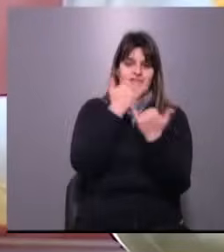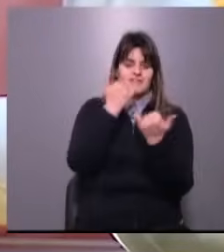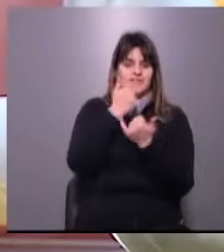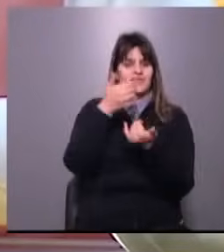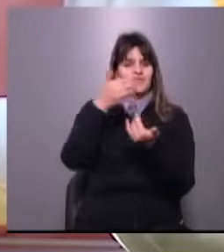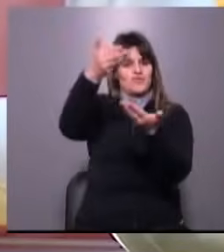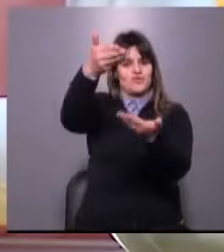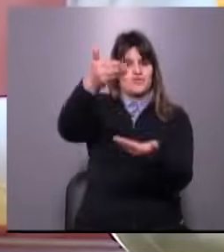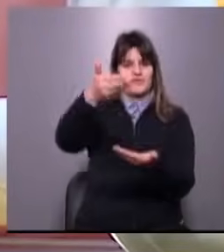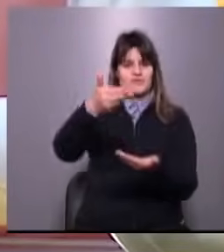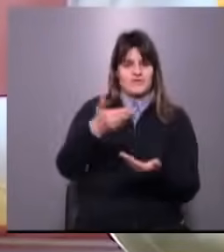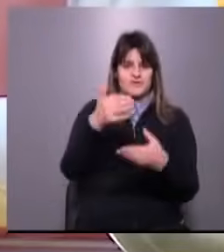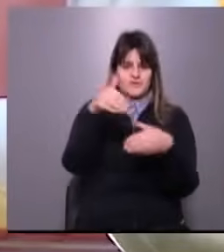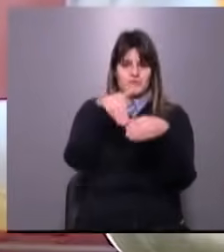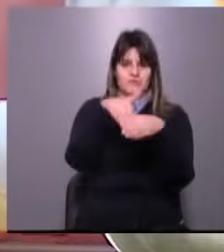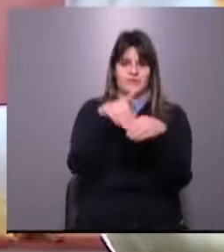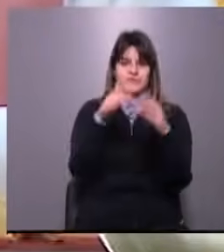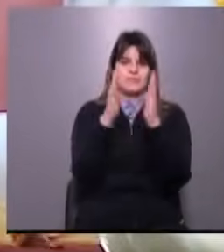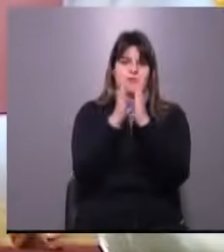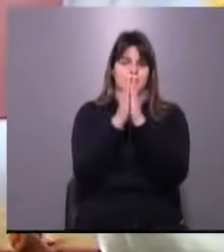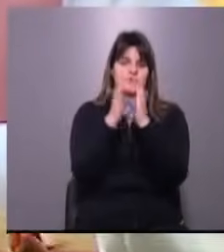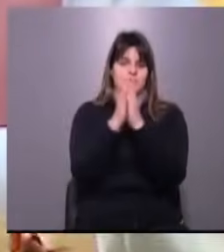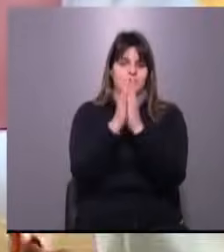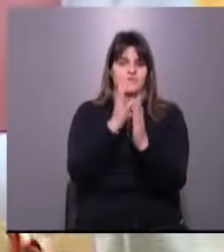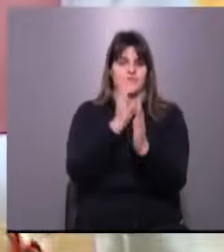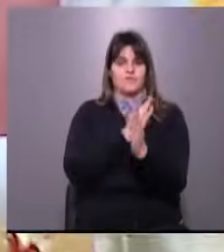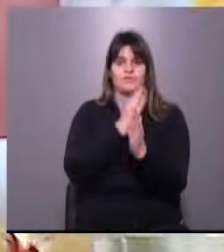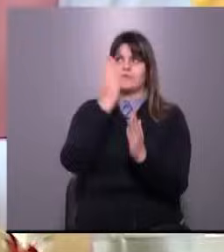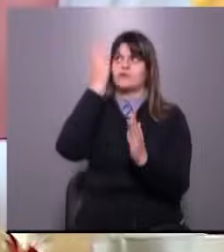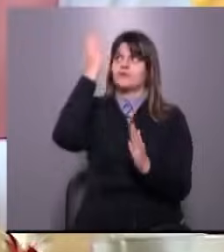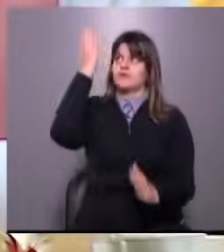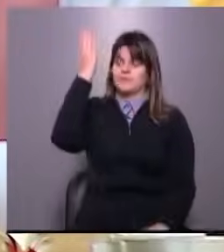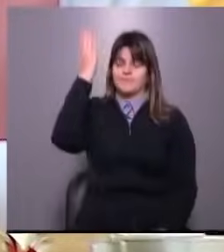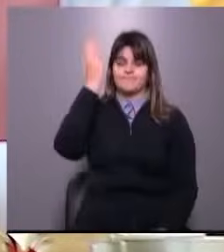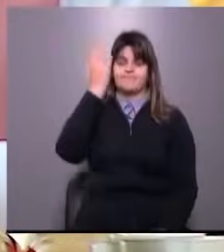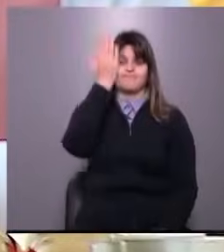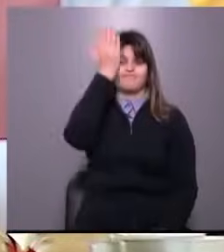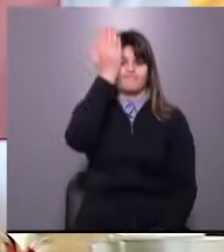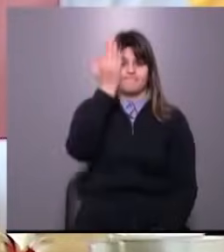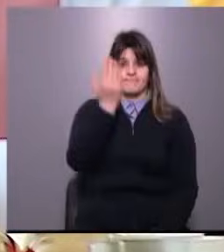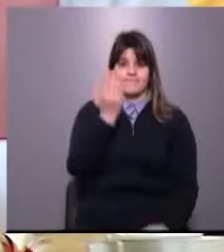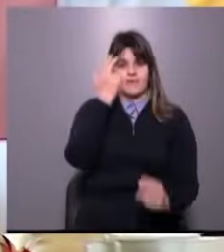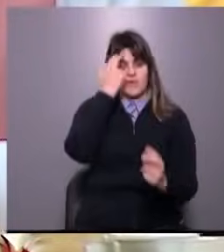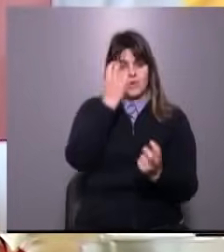Felizes os convidados para a ceia do Senhor.